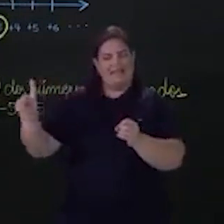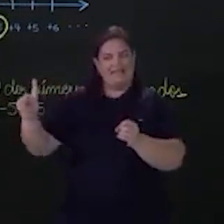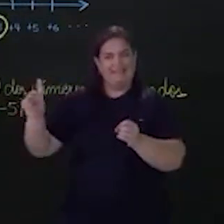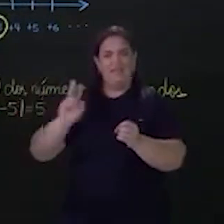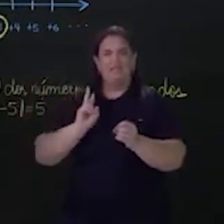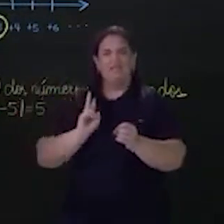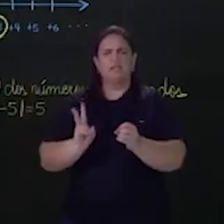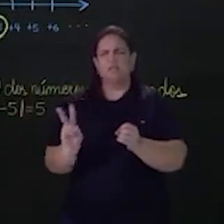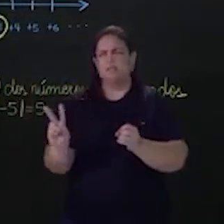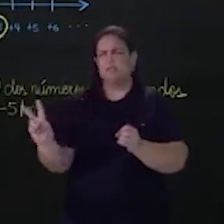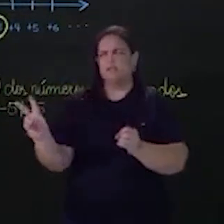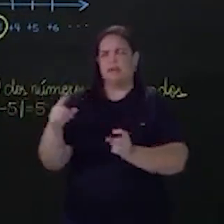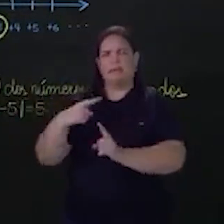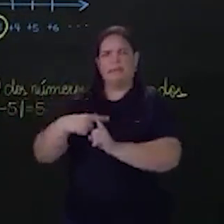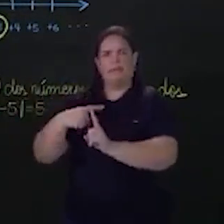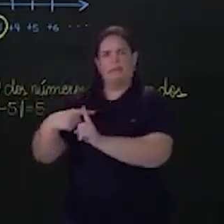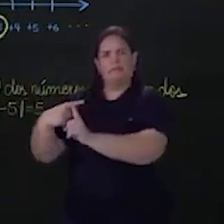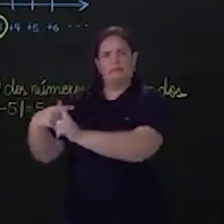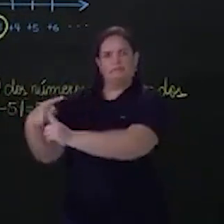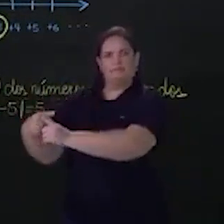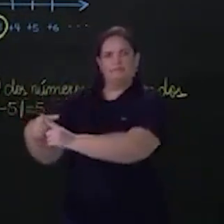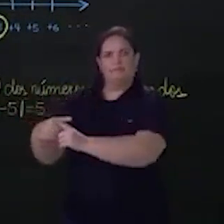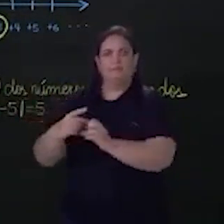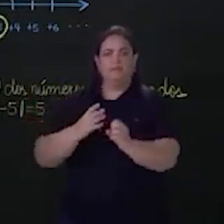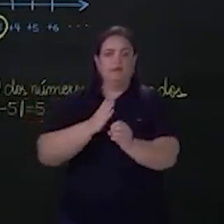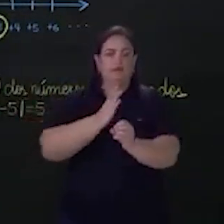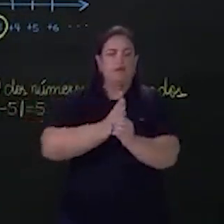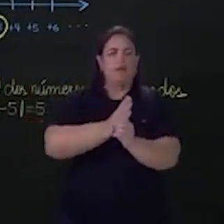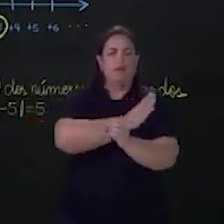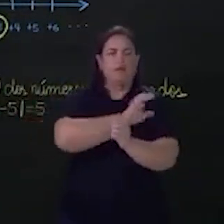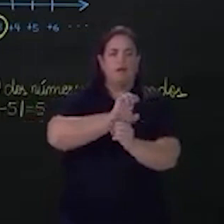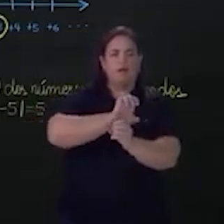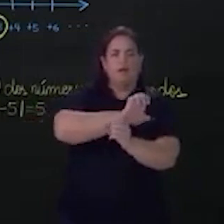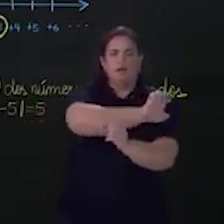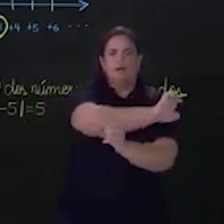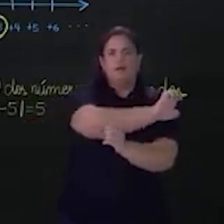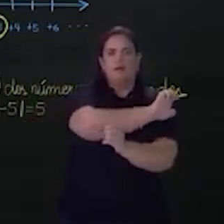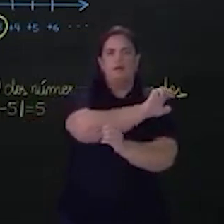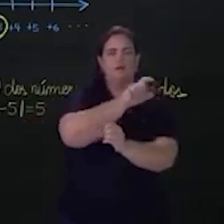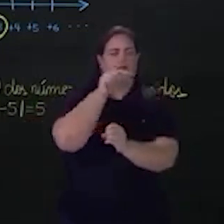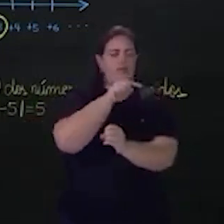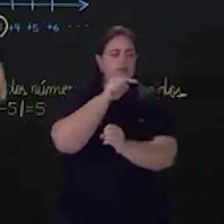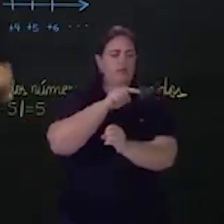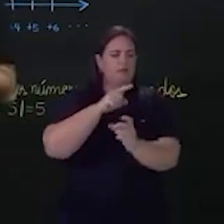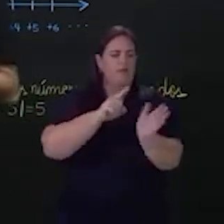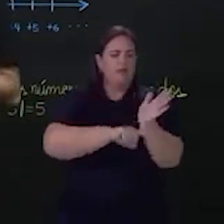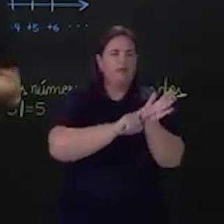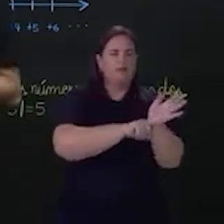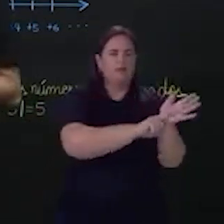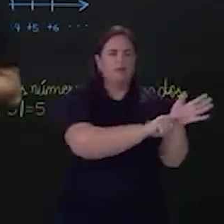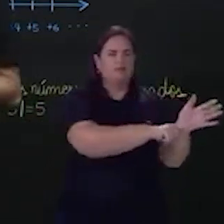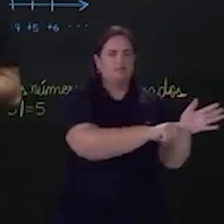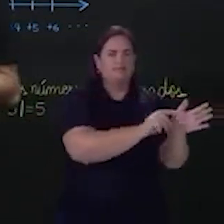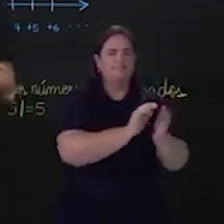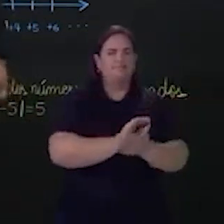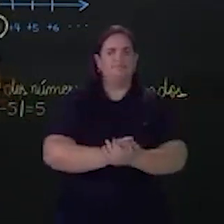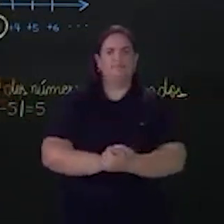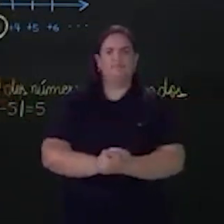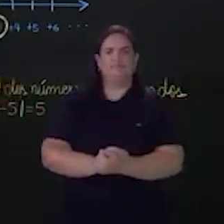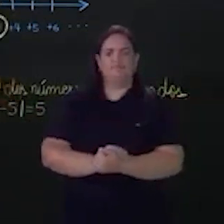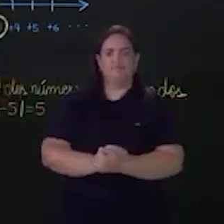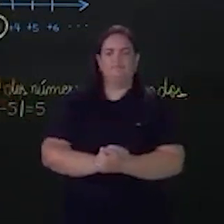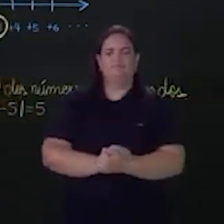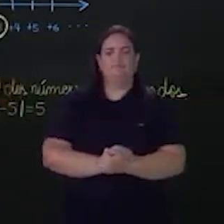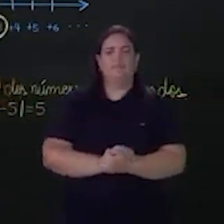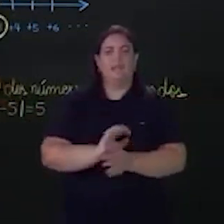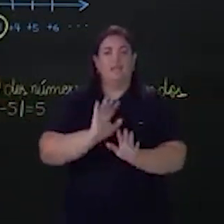direita serão os valores positivos e os valores que estão à sua esquerda serão os valores negativos.